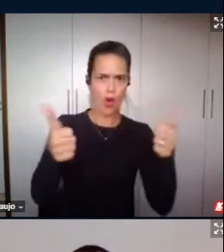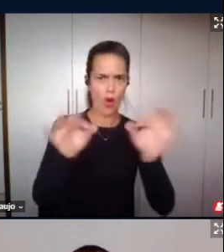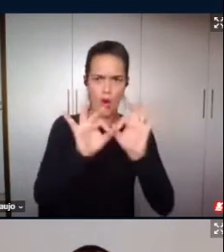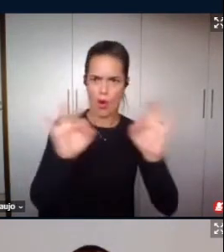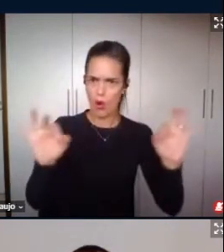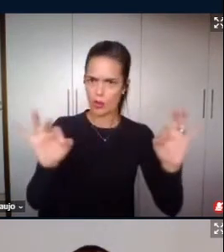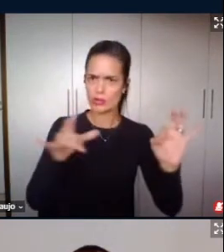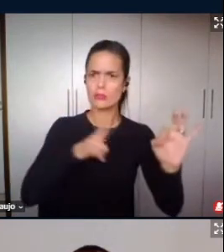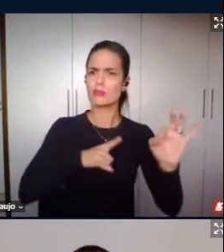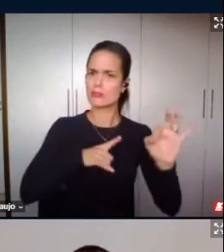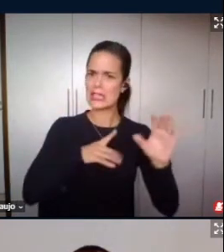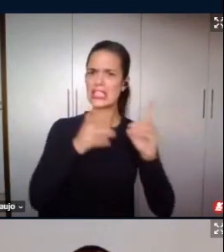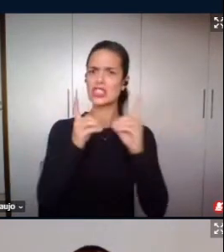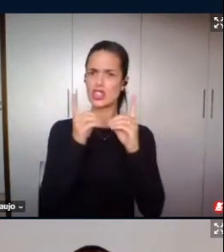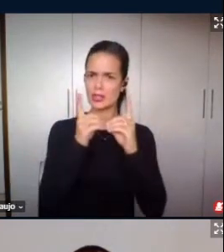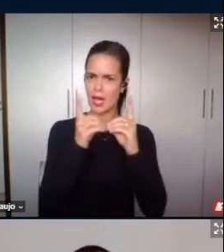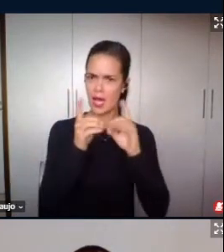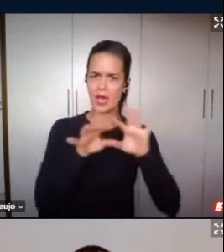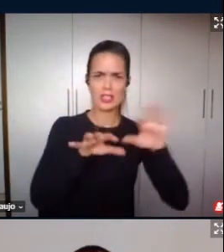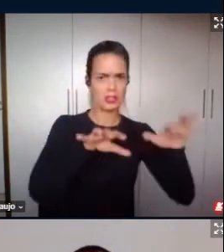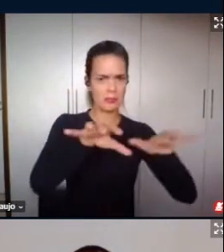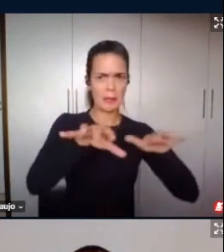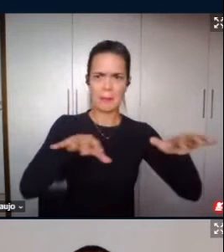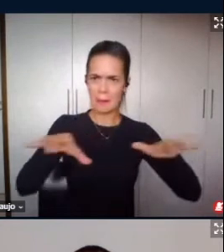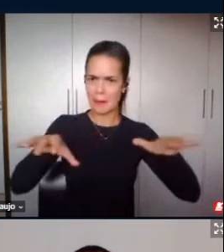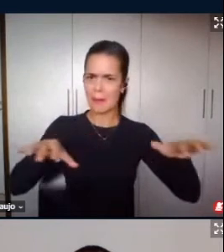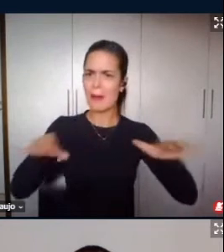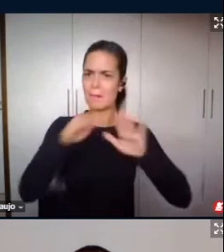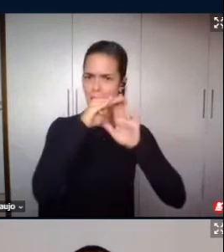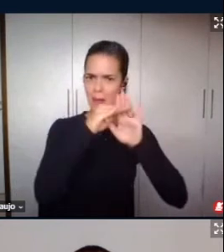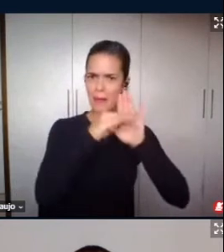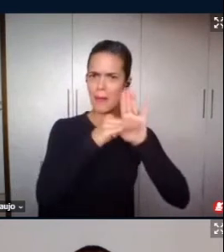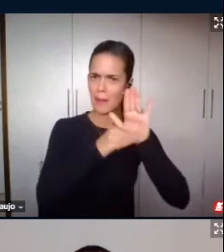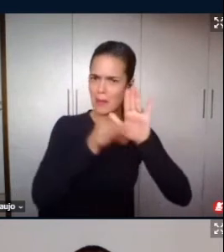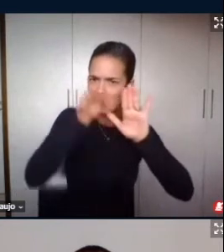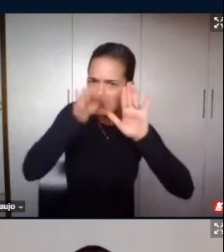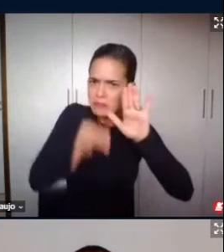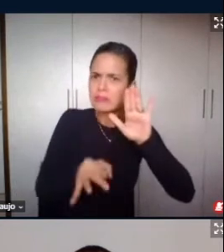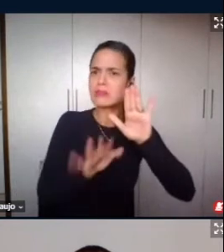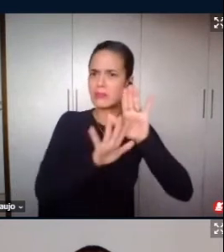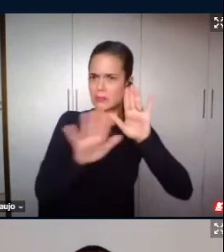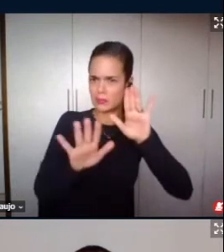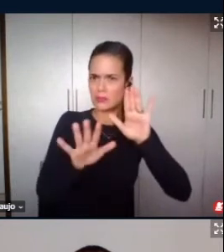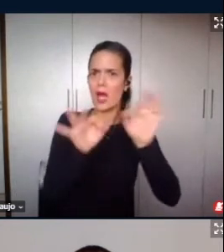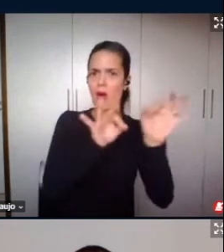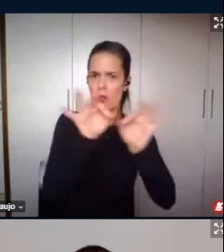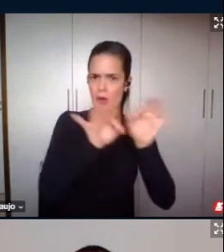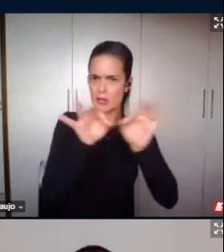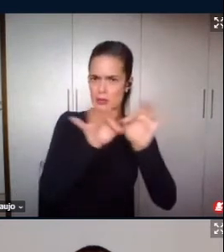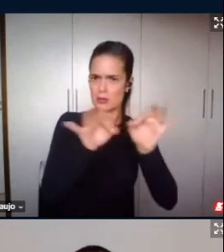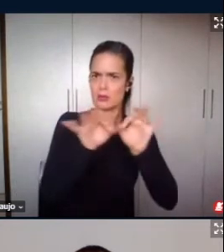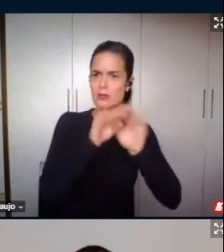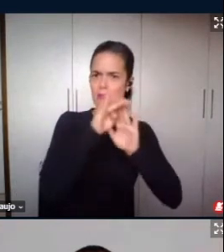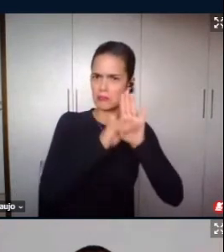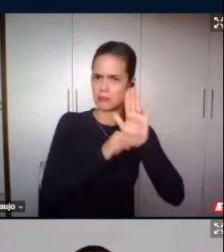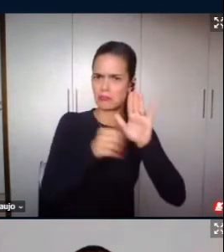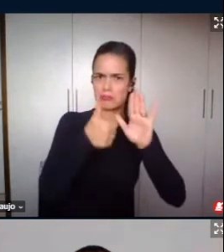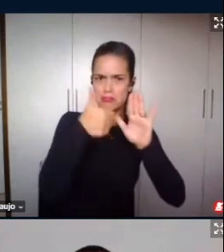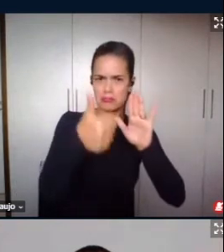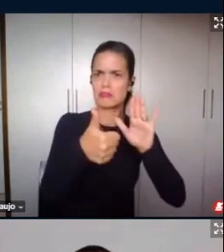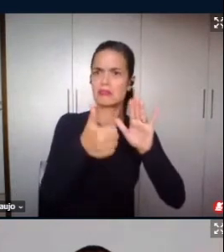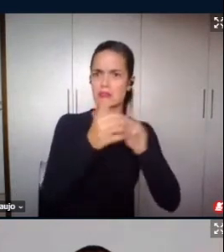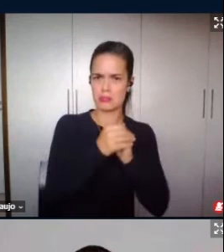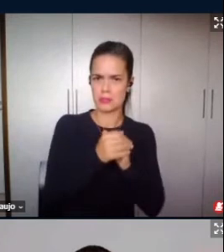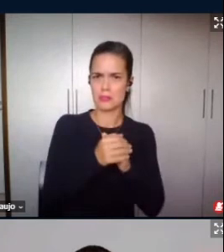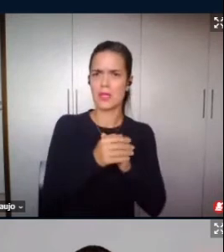muita didática no texto, na forma como o trabalho está organizado, tá? Pode-se dizer que o